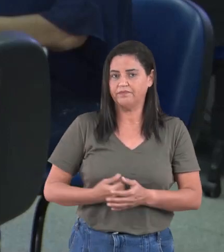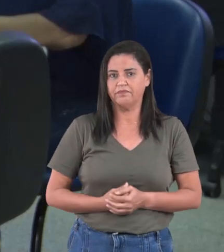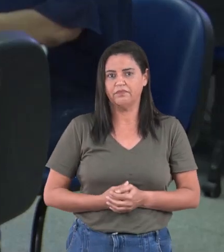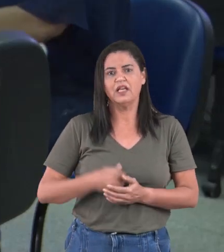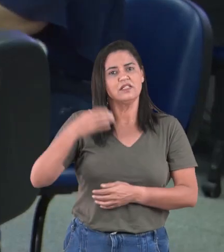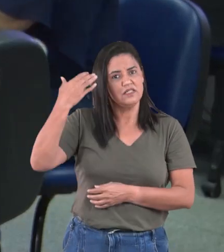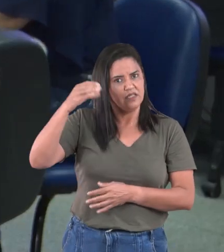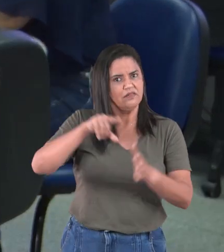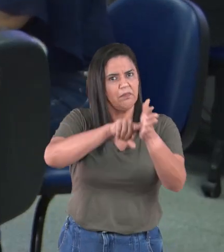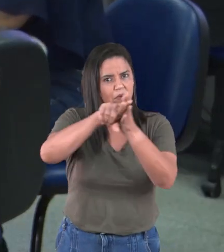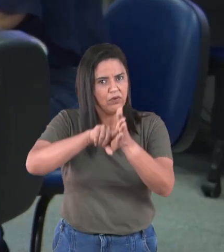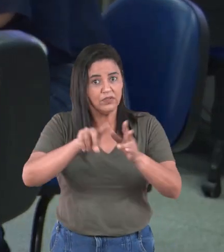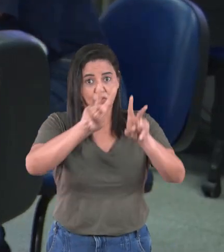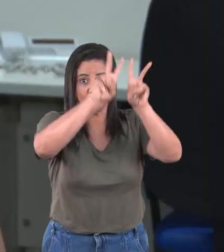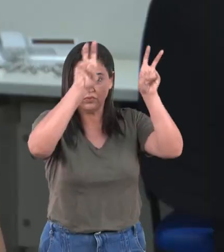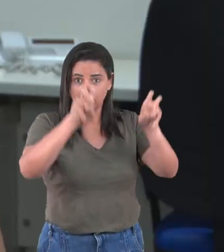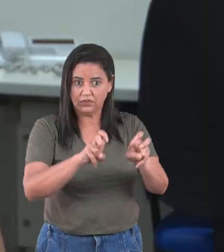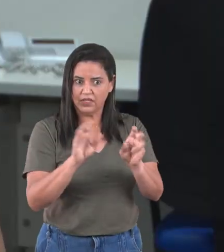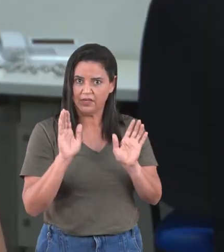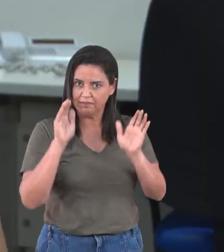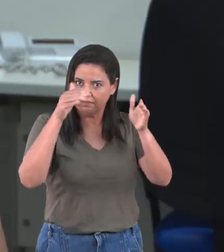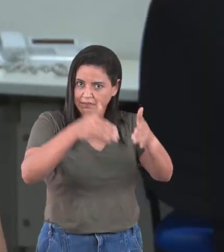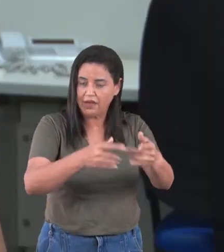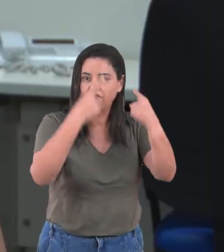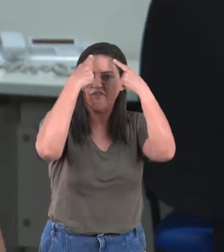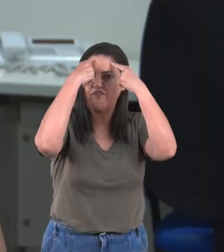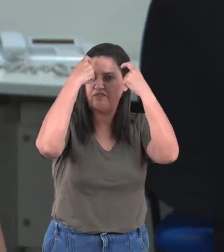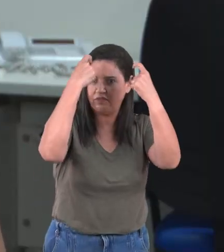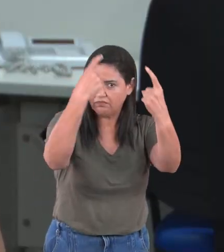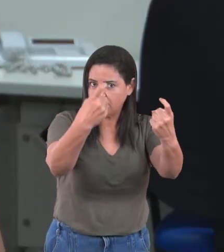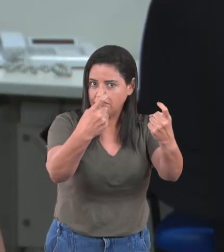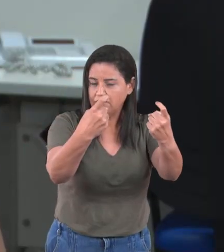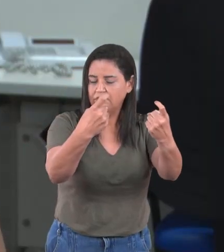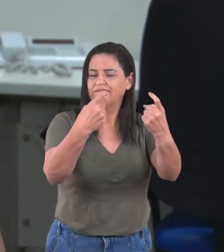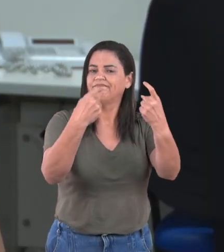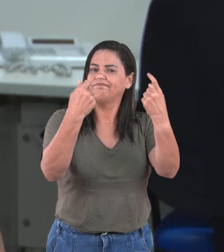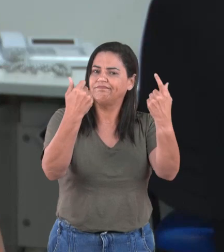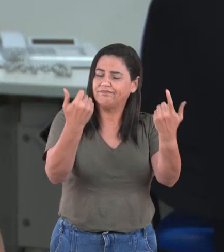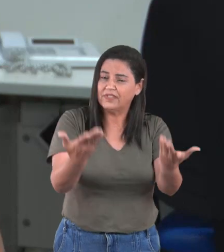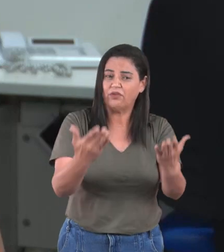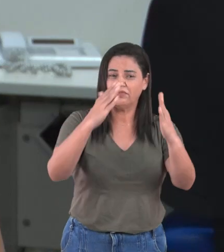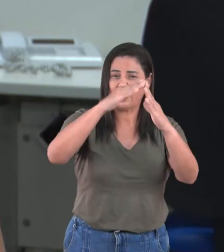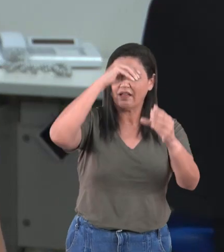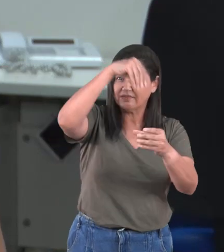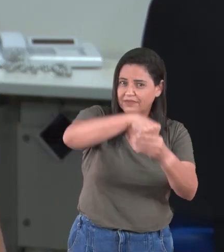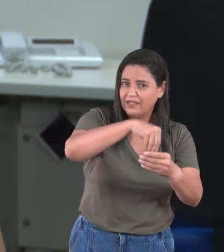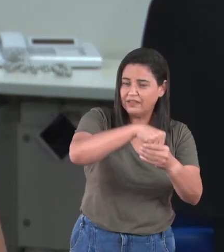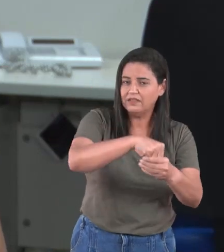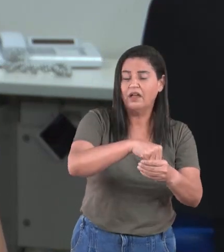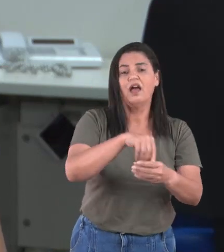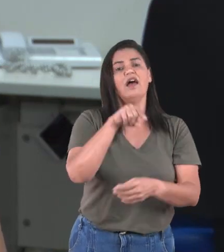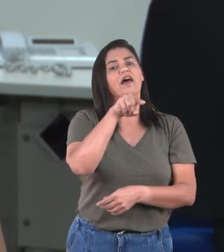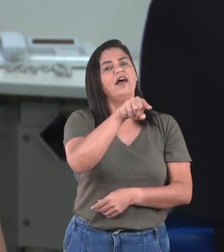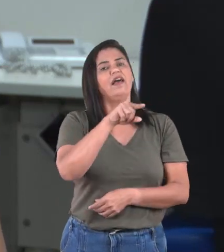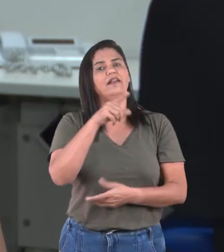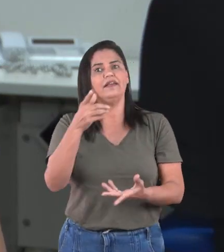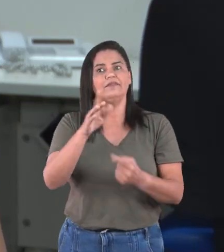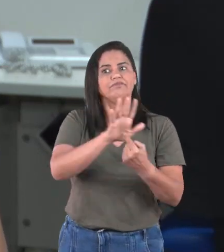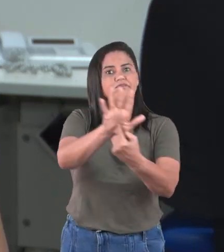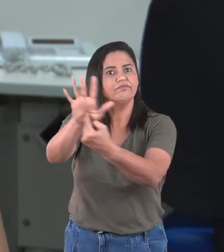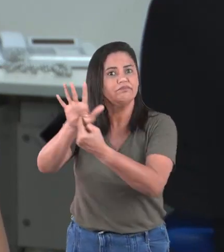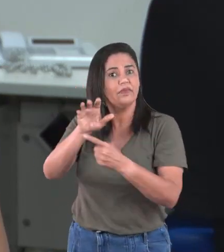pesquisa científica num determinado tema, e nesse caso, no tema das violências domésticas, pode dar,